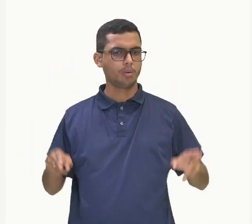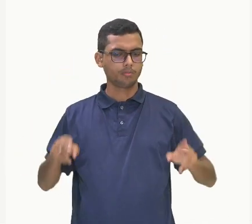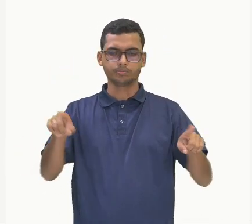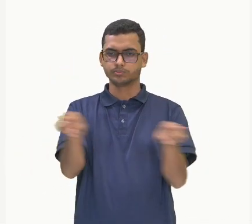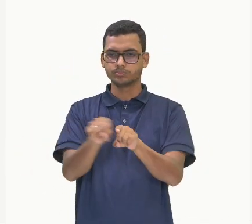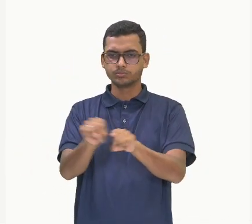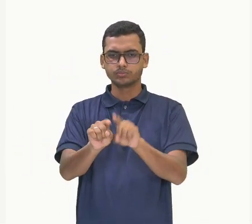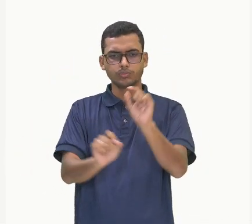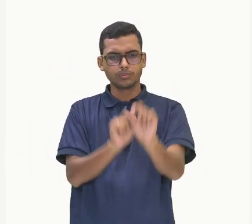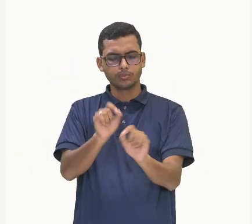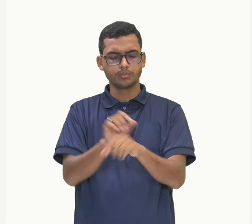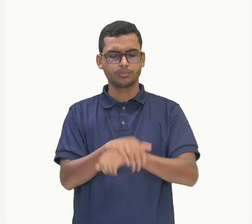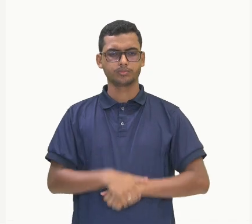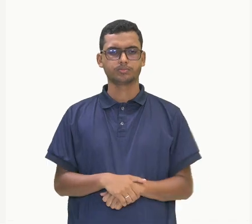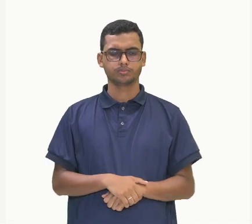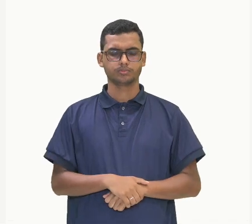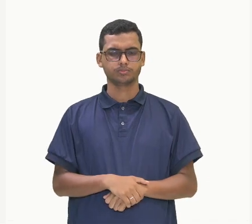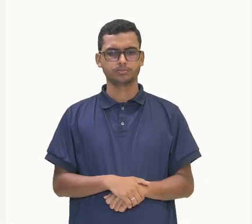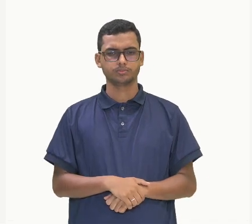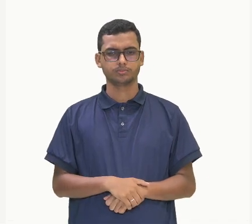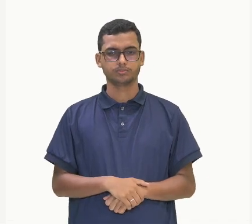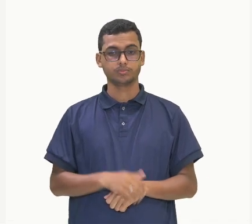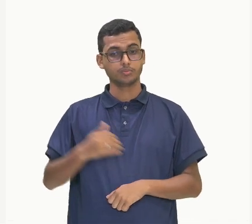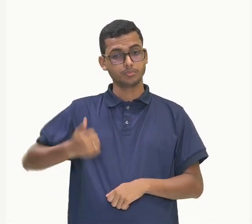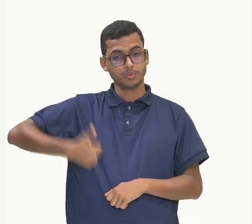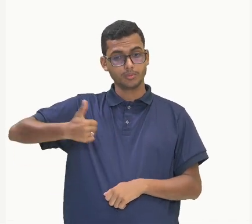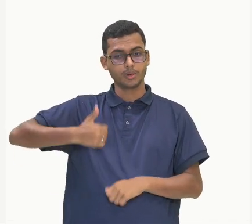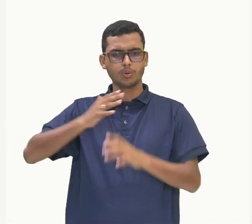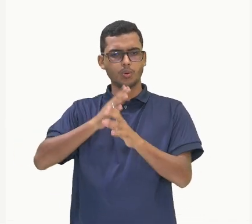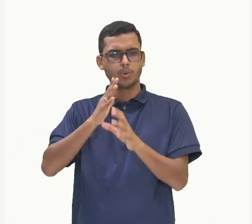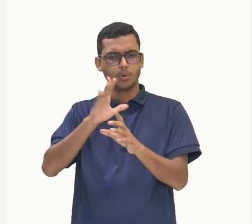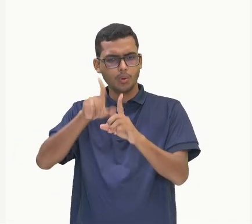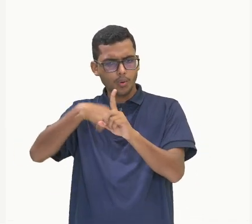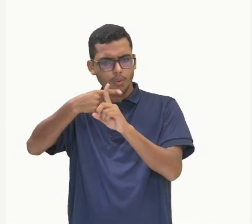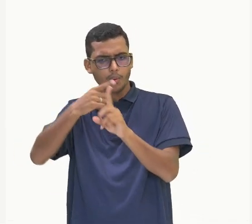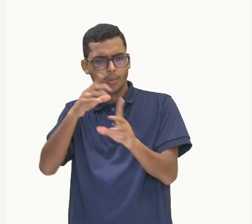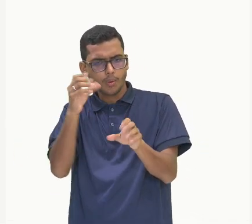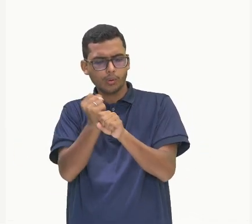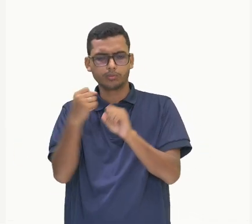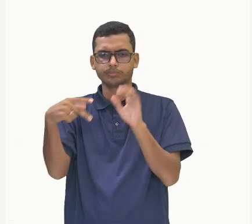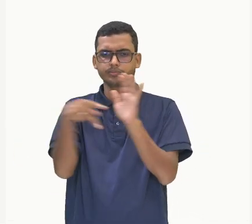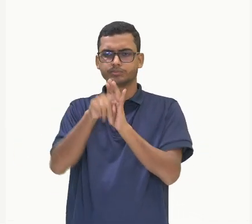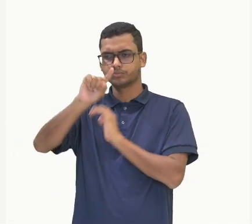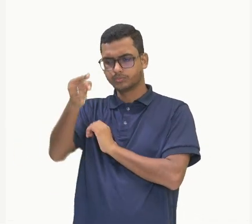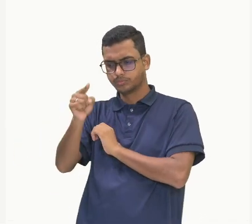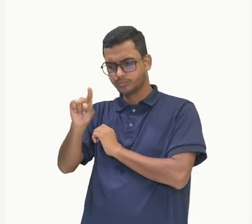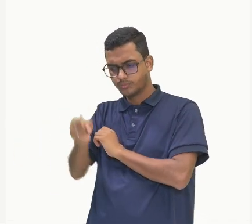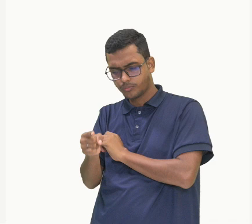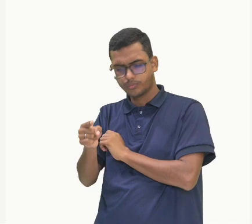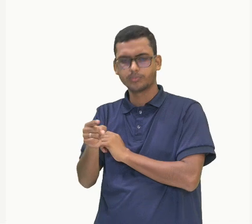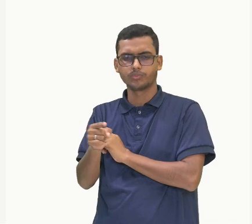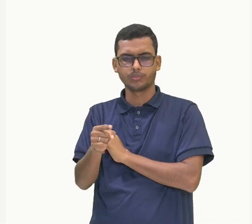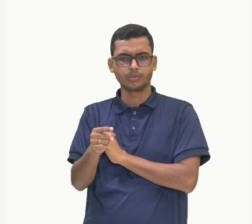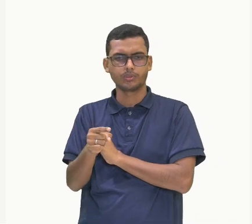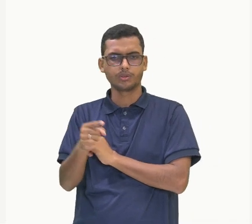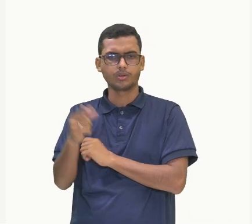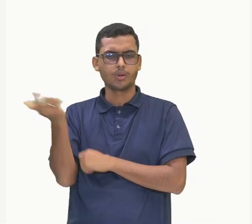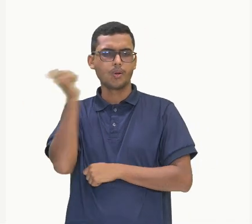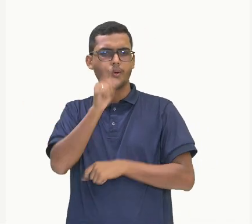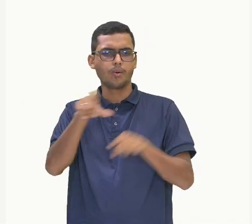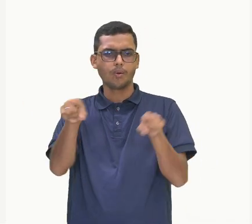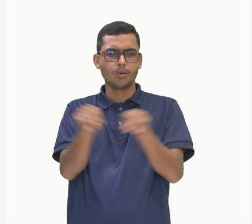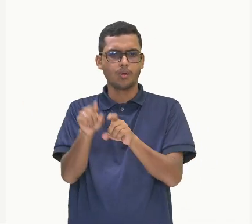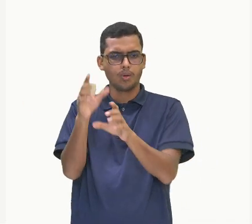vou no problema. Primeiro ele somou. Então, escrevi vírgula embaixo de vírgula e somei casa decimal com casa